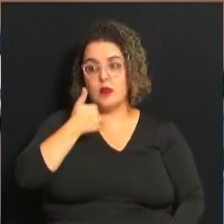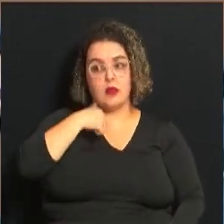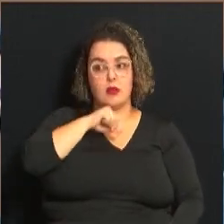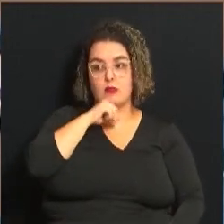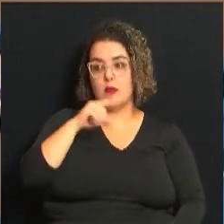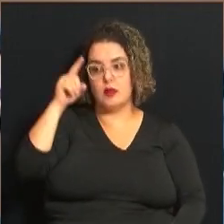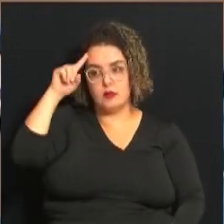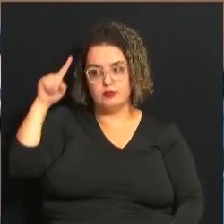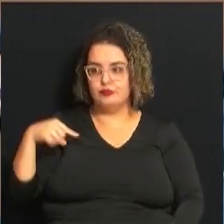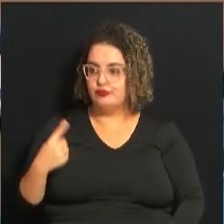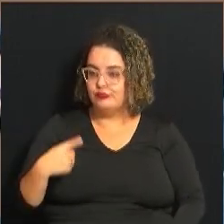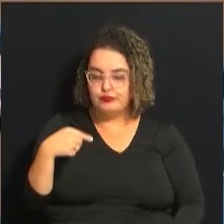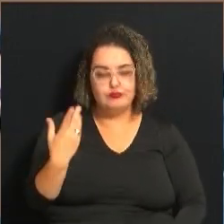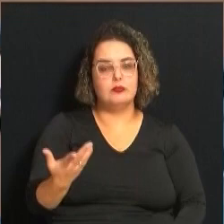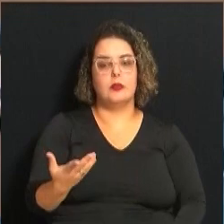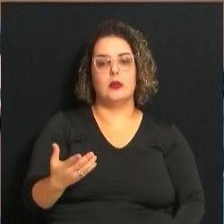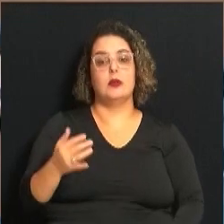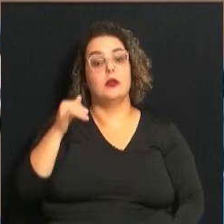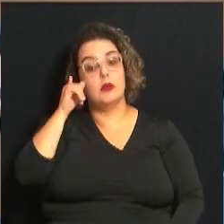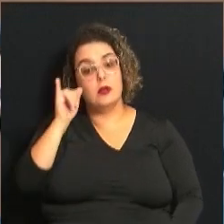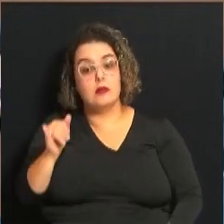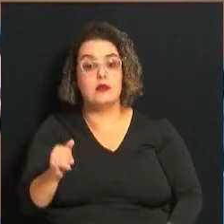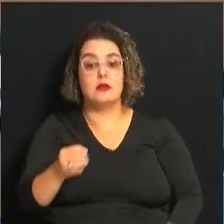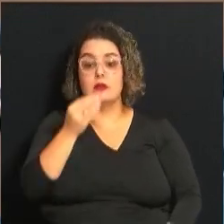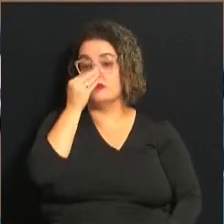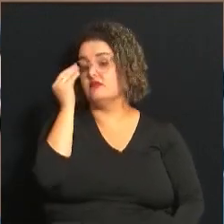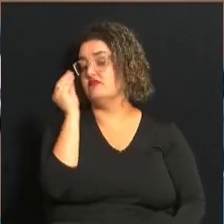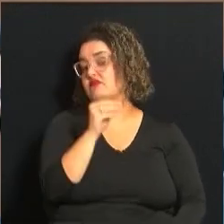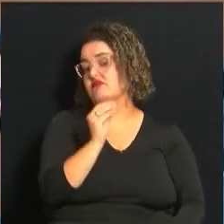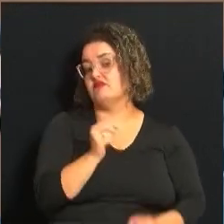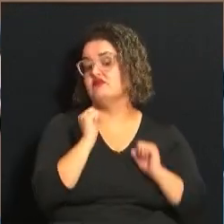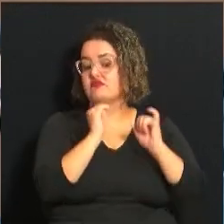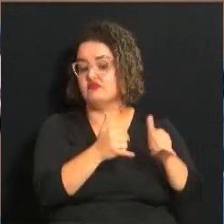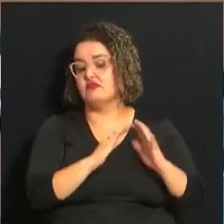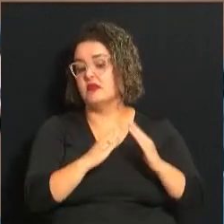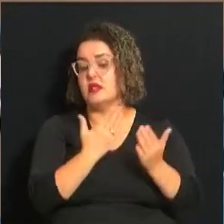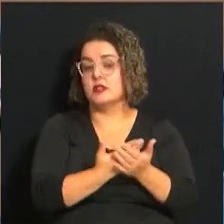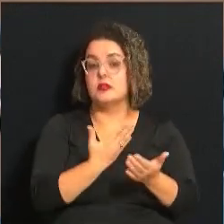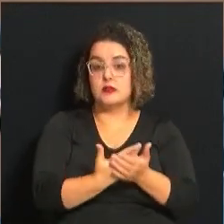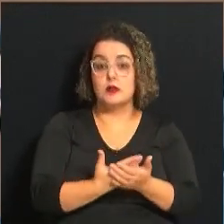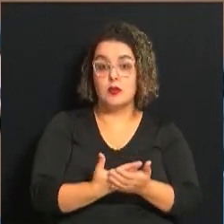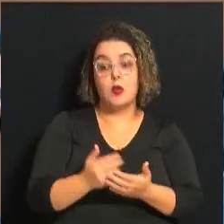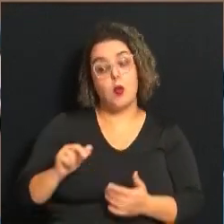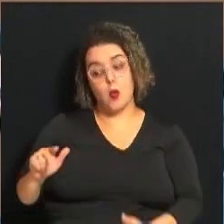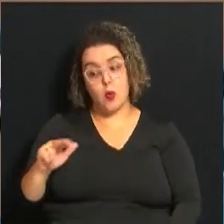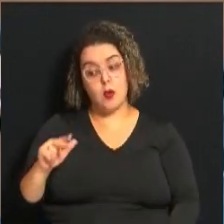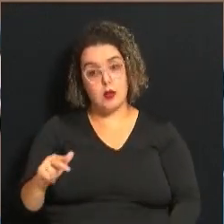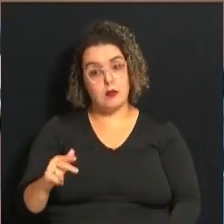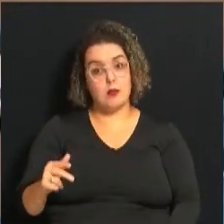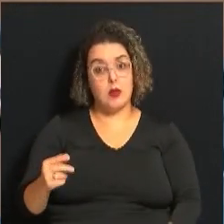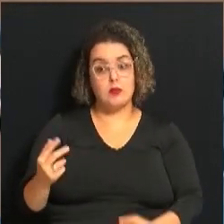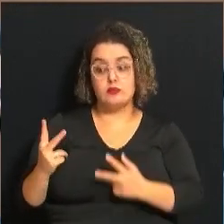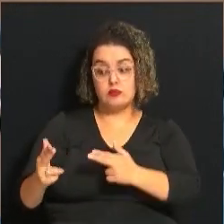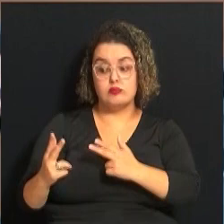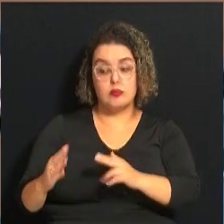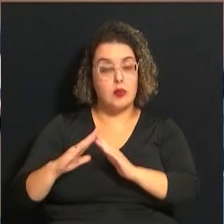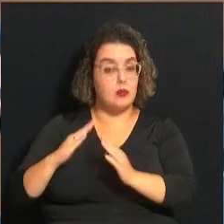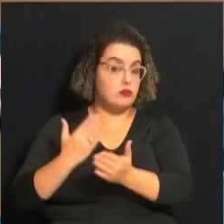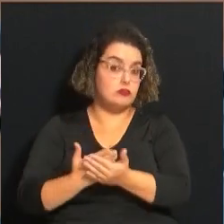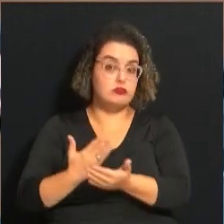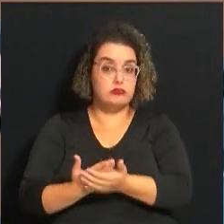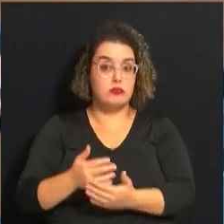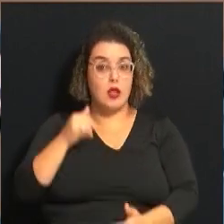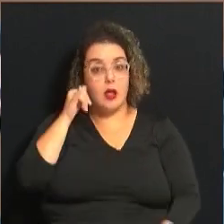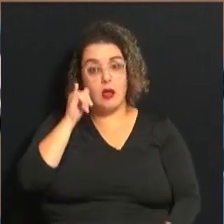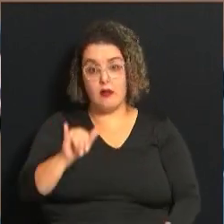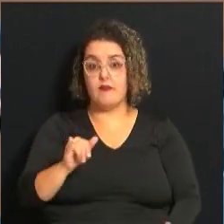dia, e evitar também a evasão escolar. Então nada mais justo do que os irmãos estudarem na mesma escola, A gente evita a evasão escolar. Como